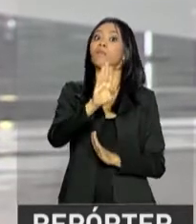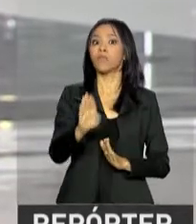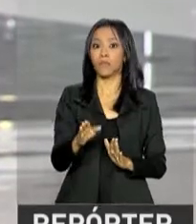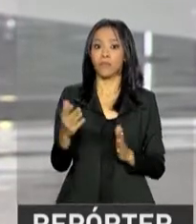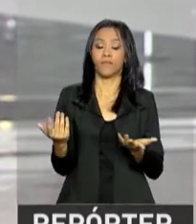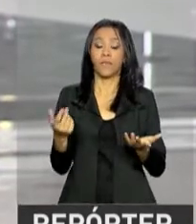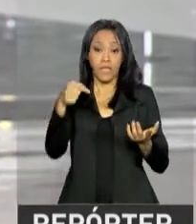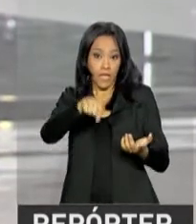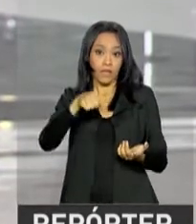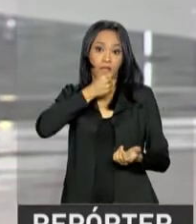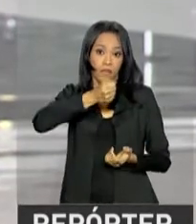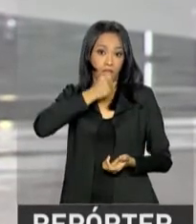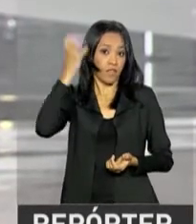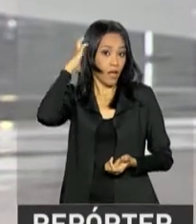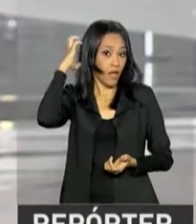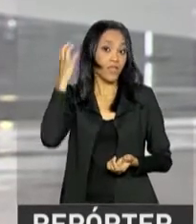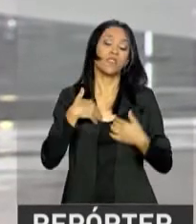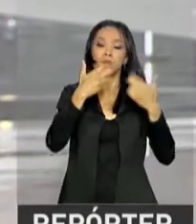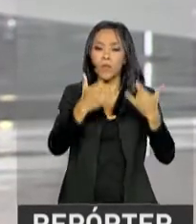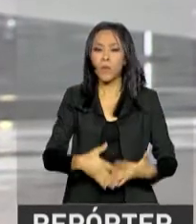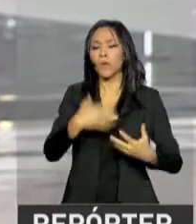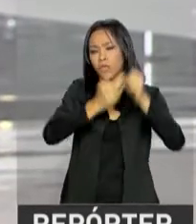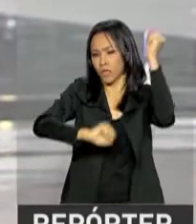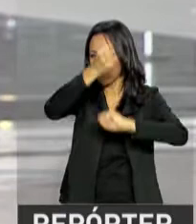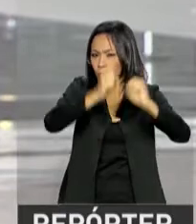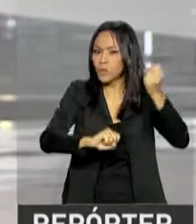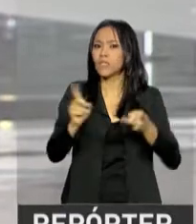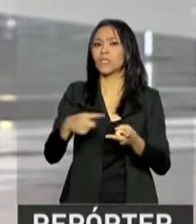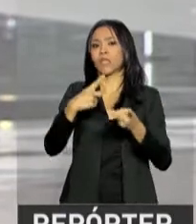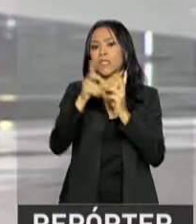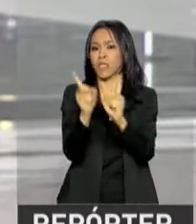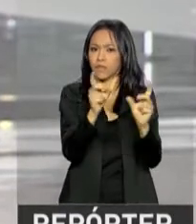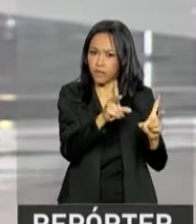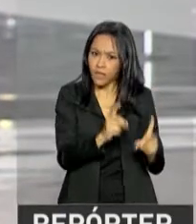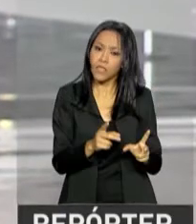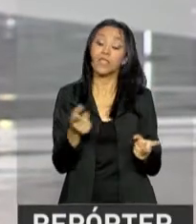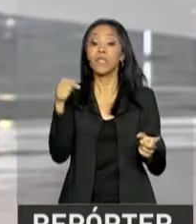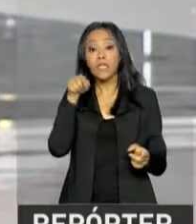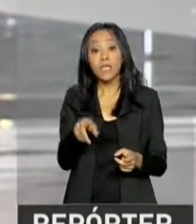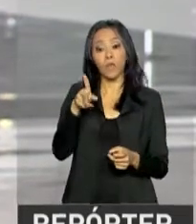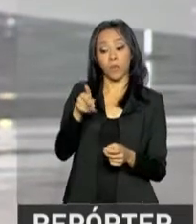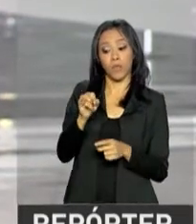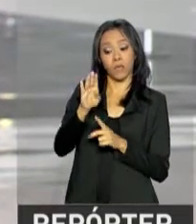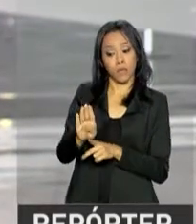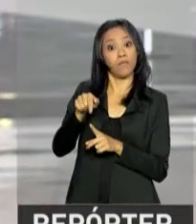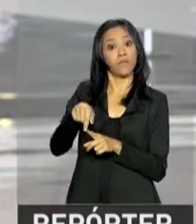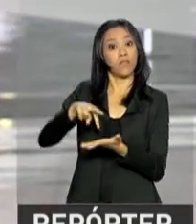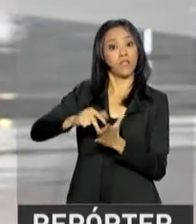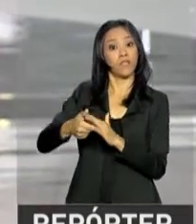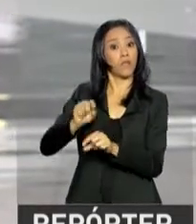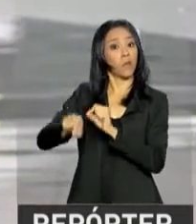rádio tupi temer destacou o crescimento da indústria do varejo e disse que o resultado do pib significa esperança